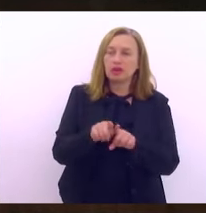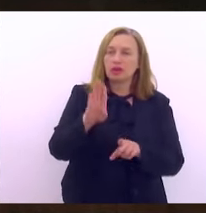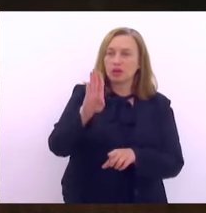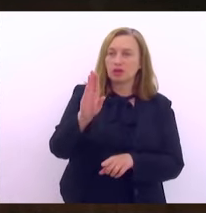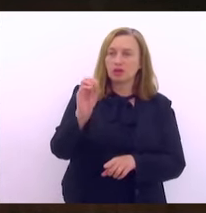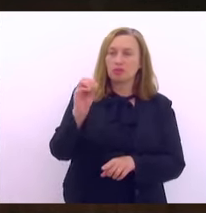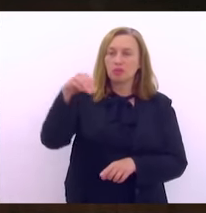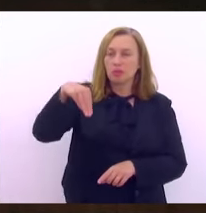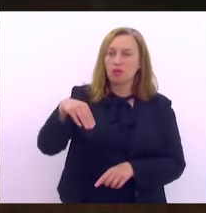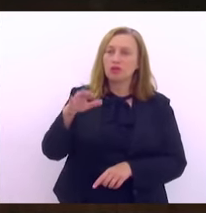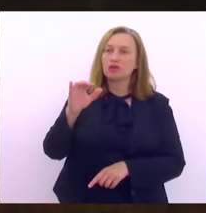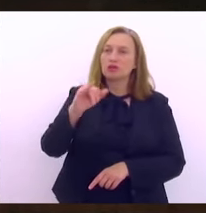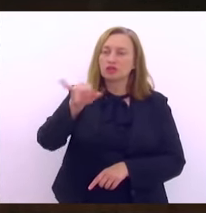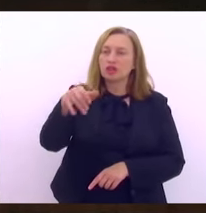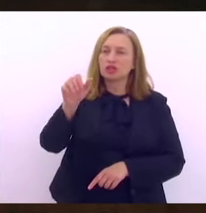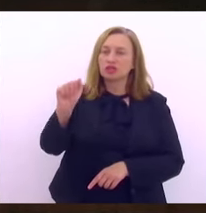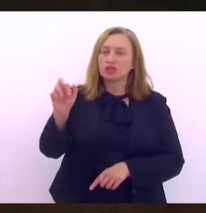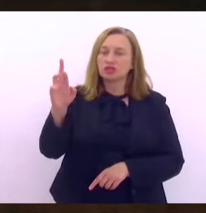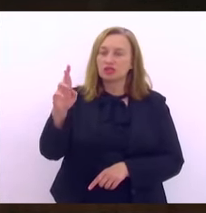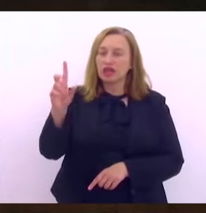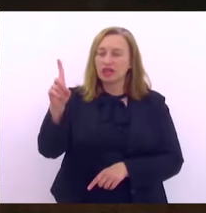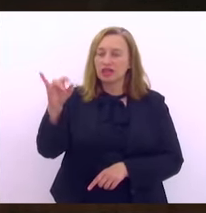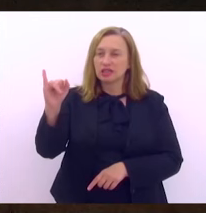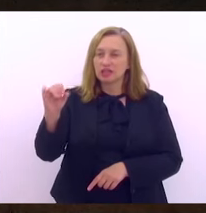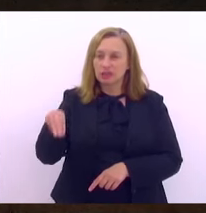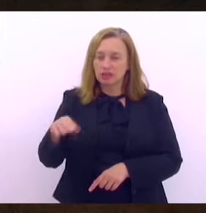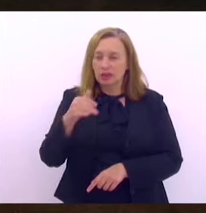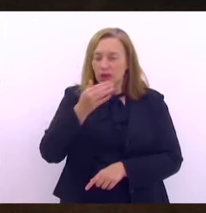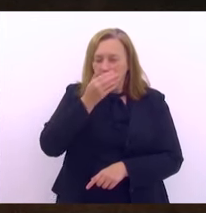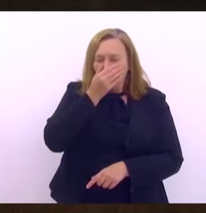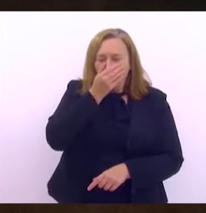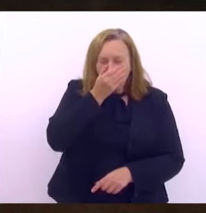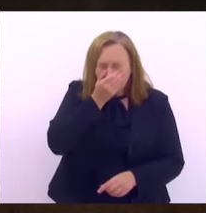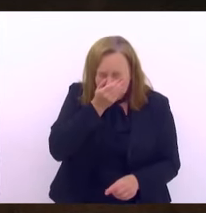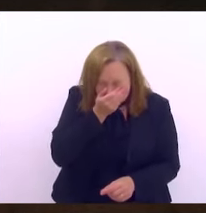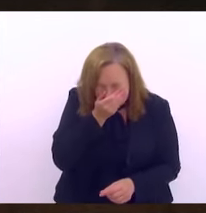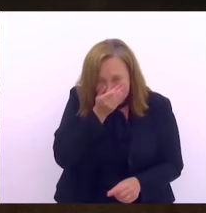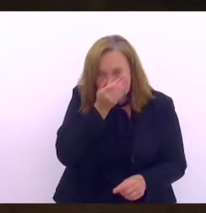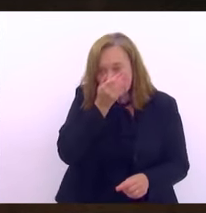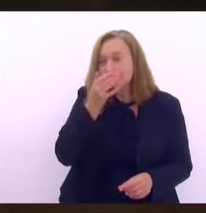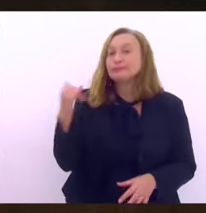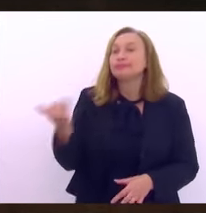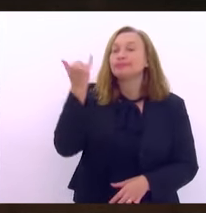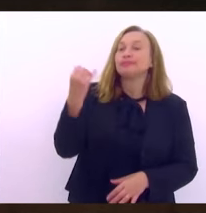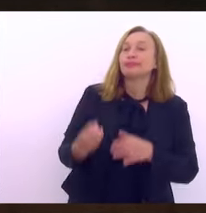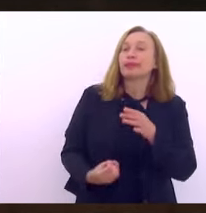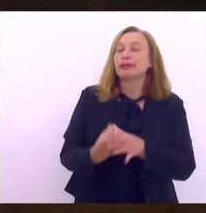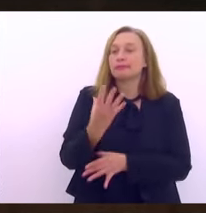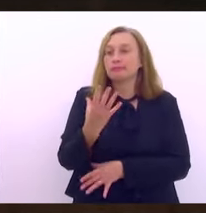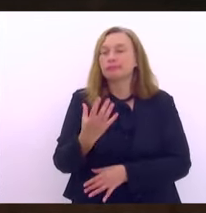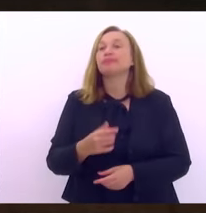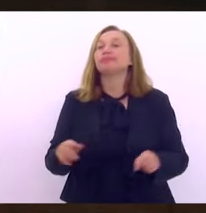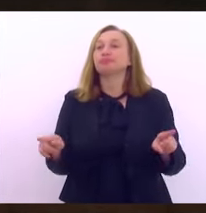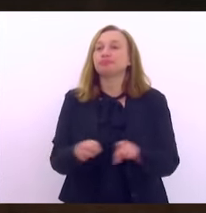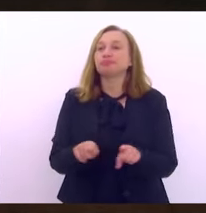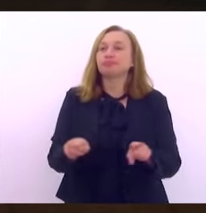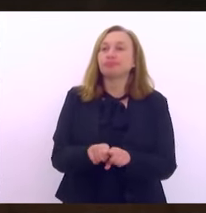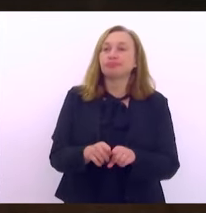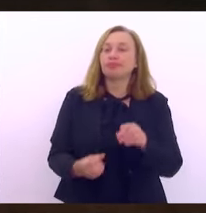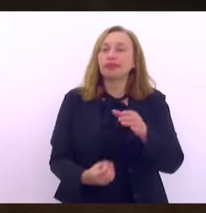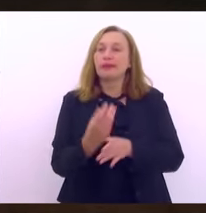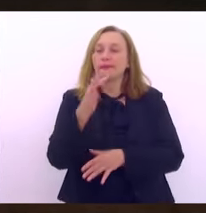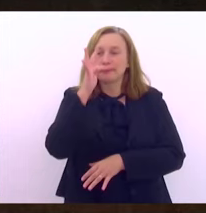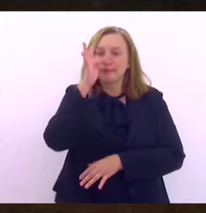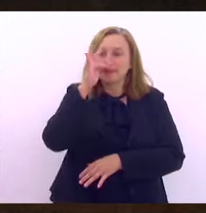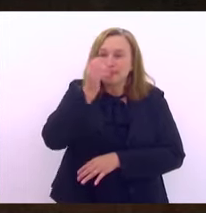um papel muito importante, né, tanto na produção de alimentos, mas também na produção de flores